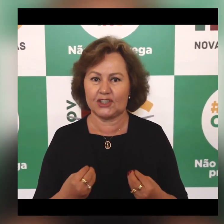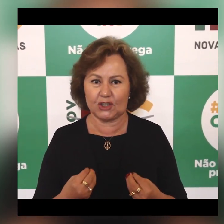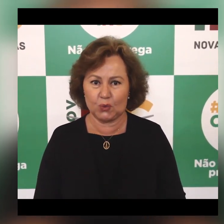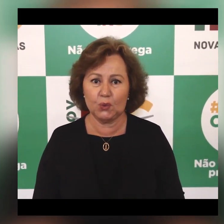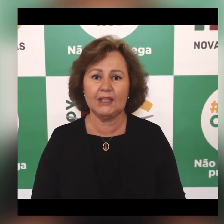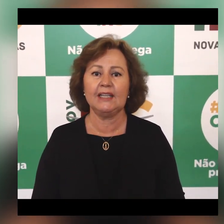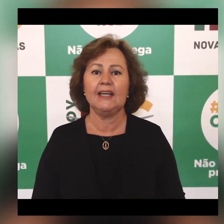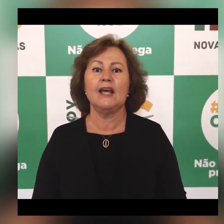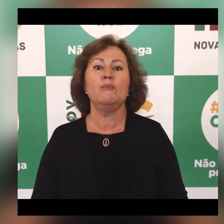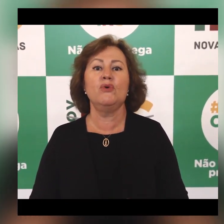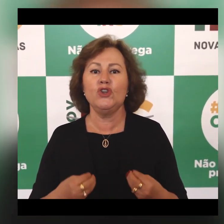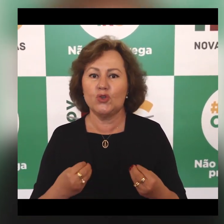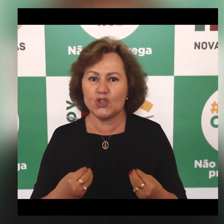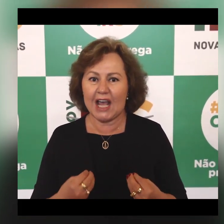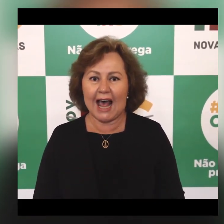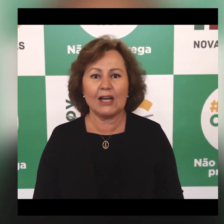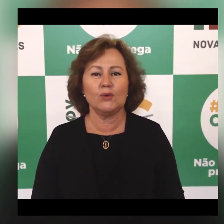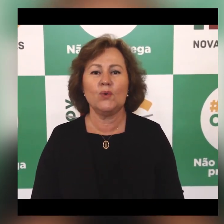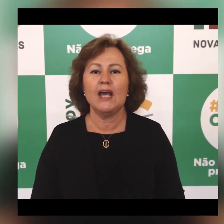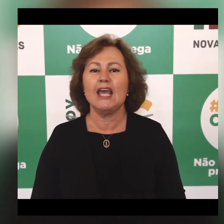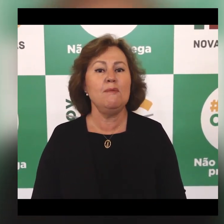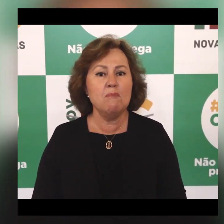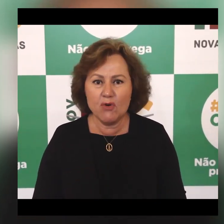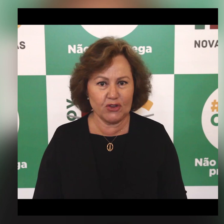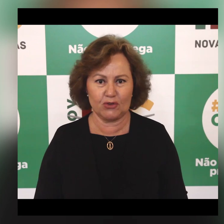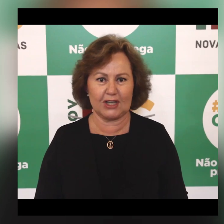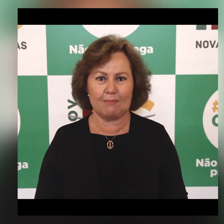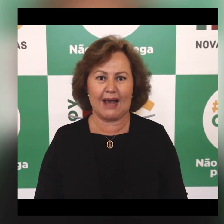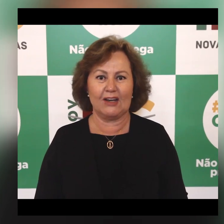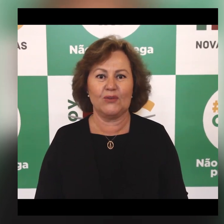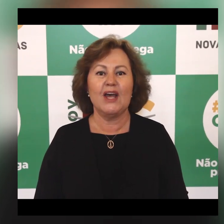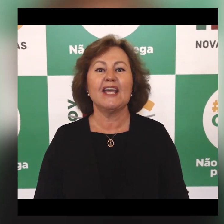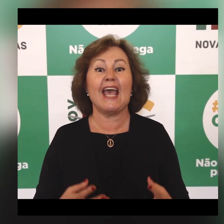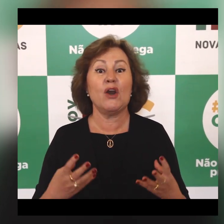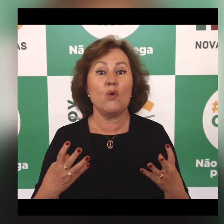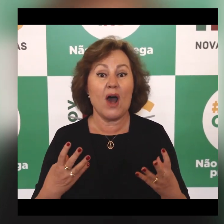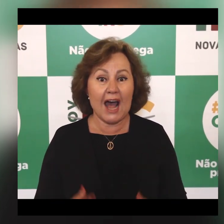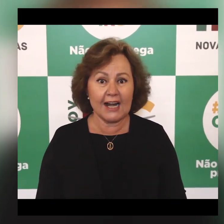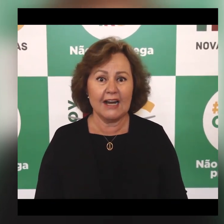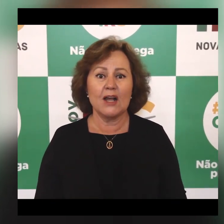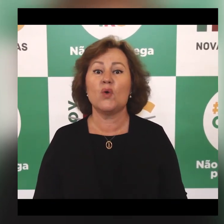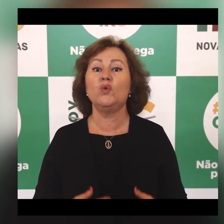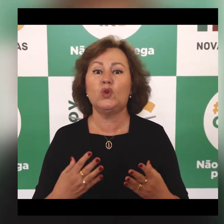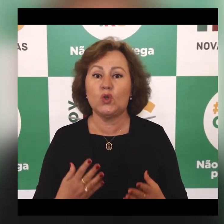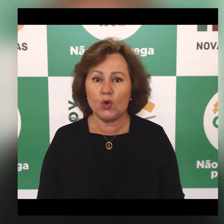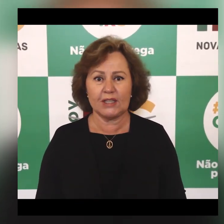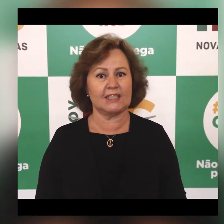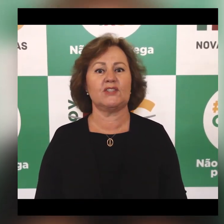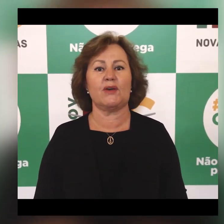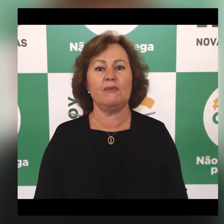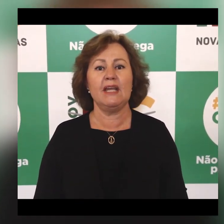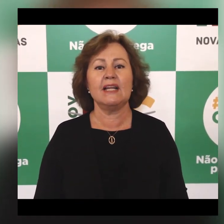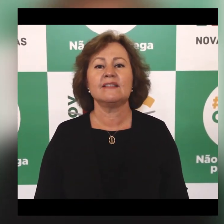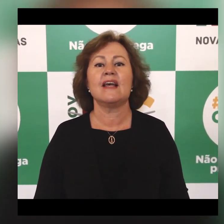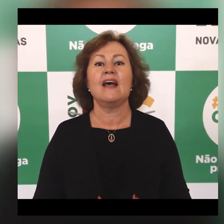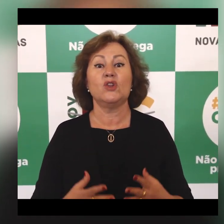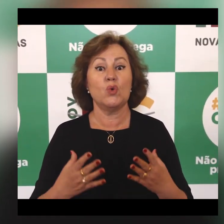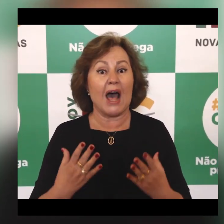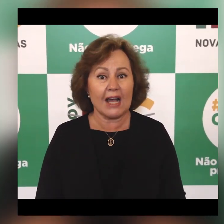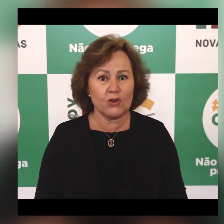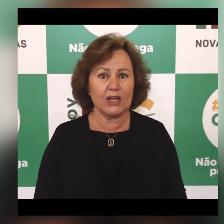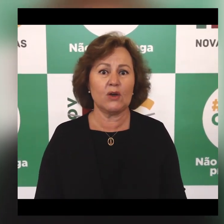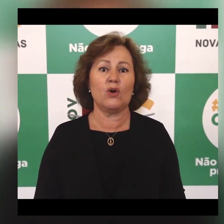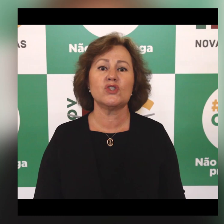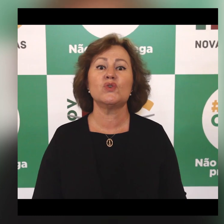Muita atitude, muito diálogo e muito trabalho. Quero honrar com todas as famílias